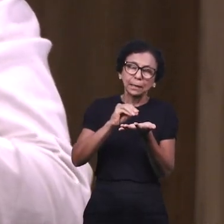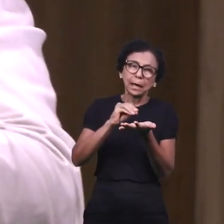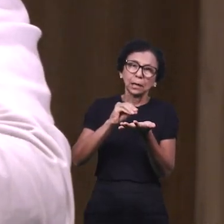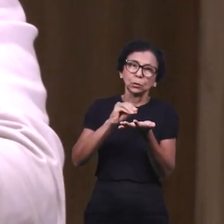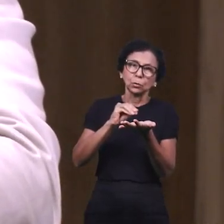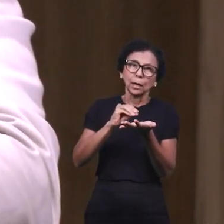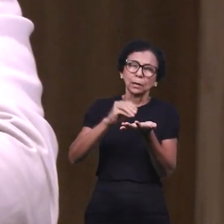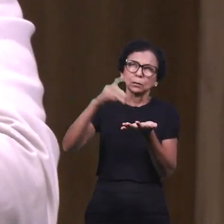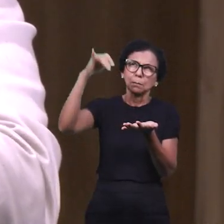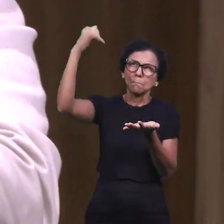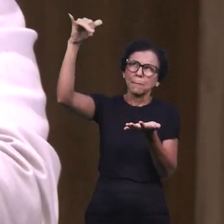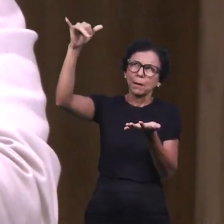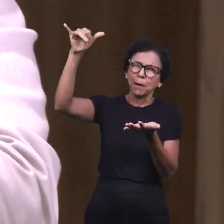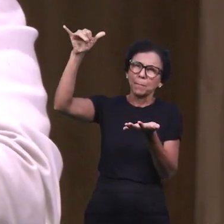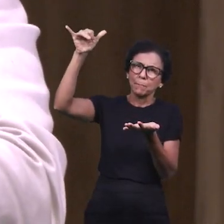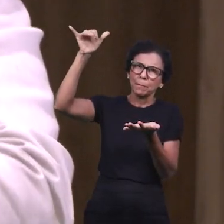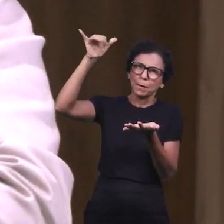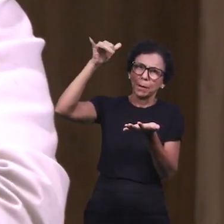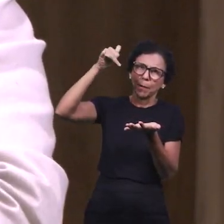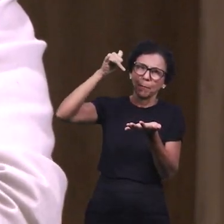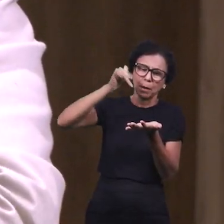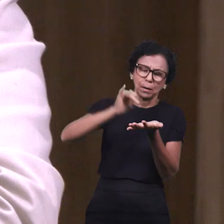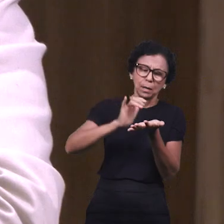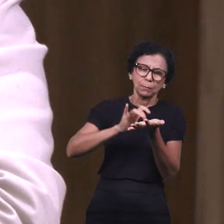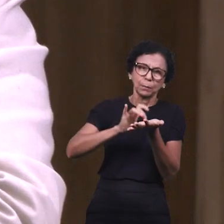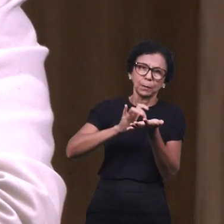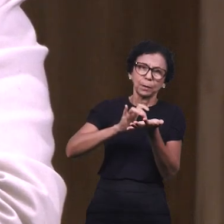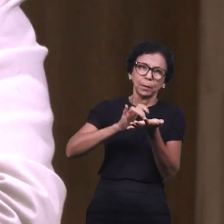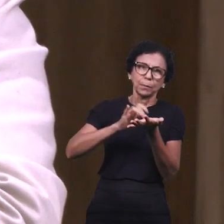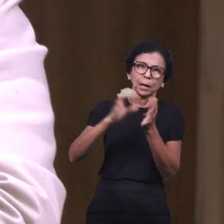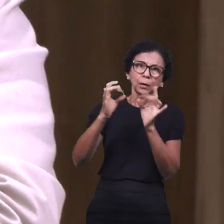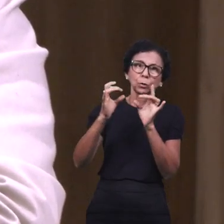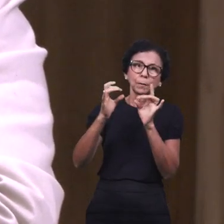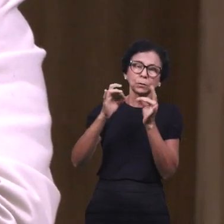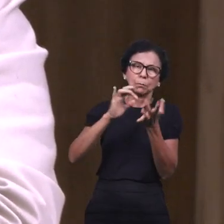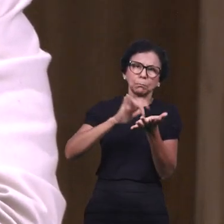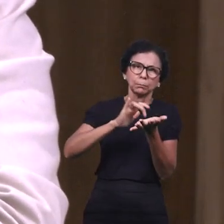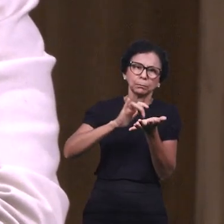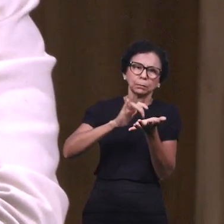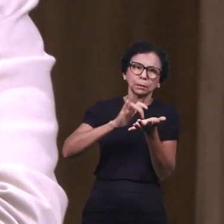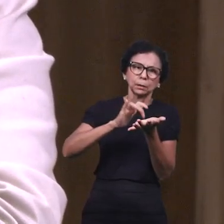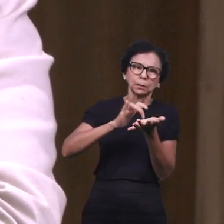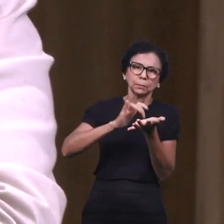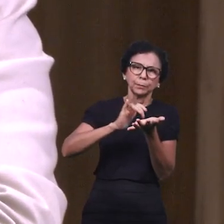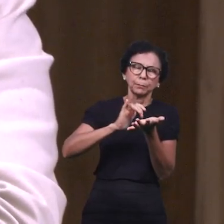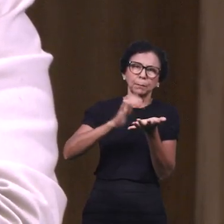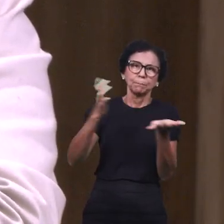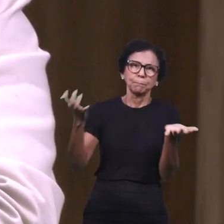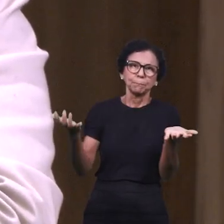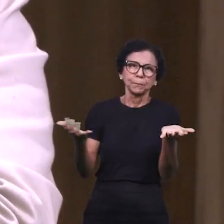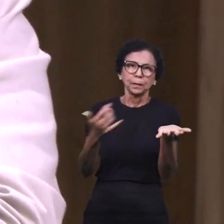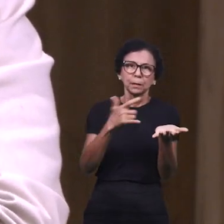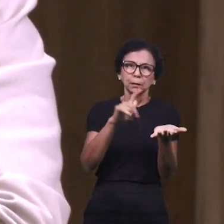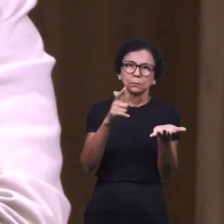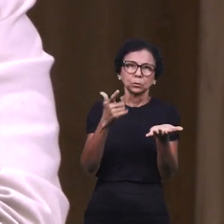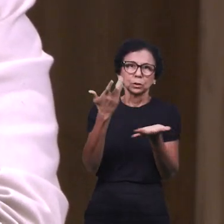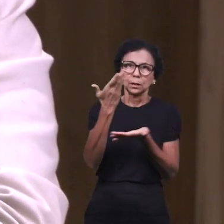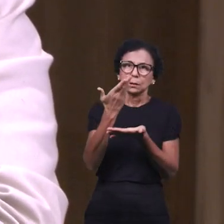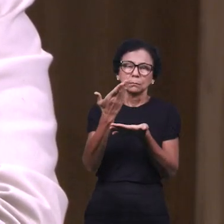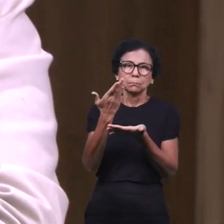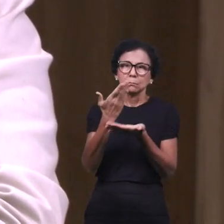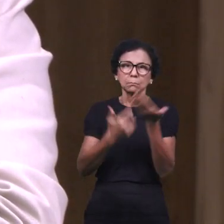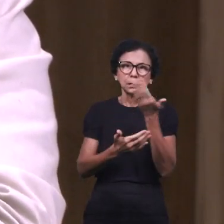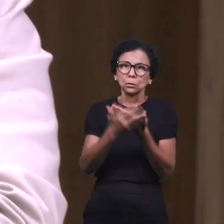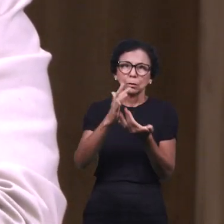ela vem para o lado da Terra, esses polos que nós vimos ali, o campo eletromagnético da Terra, ele não consegue desviar tudo.